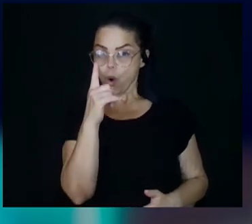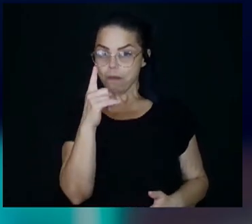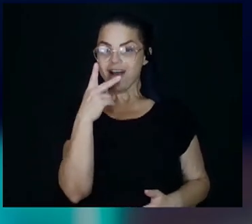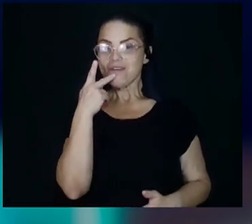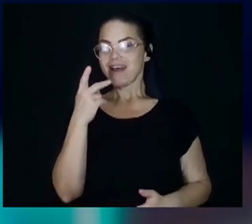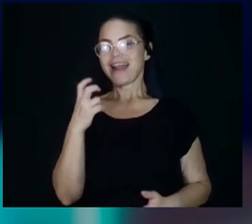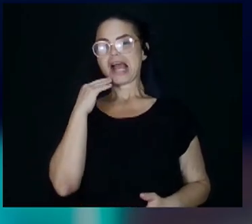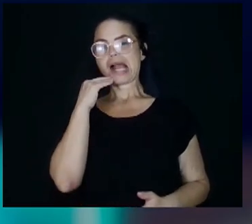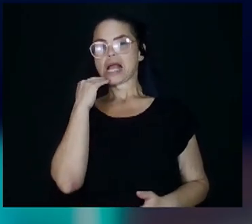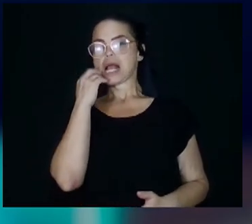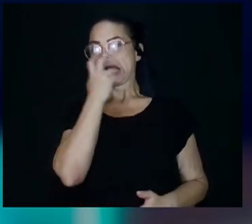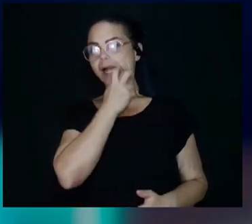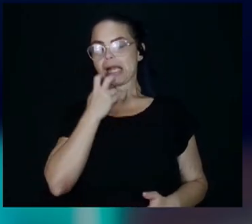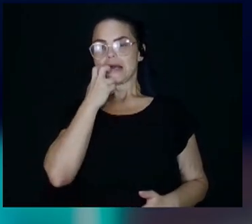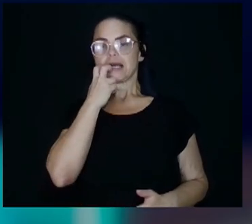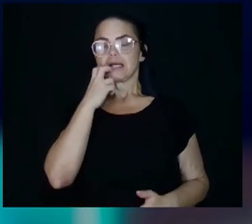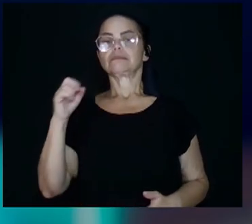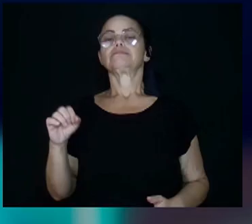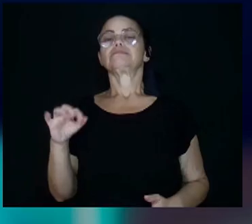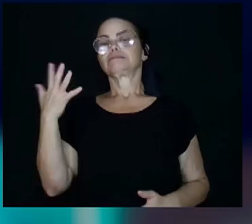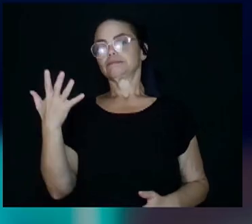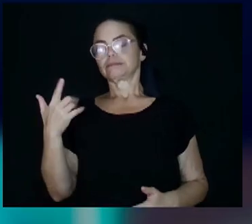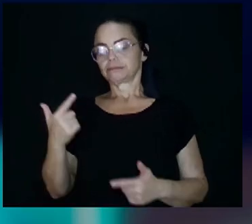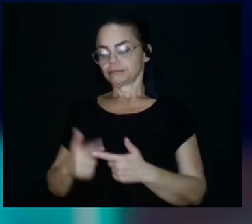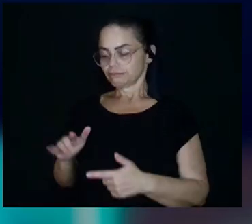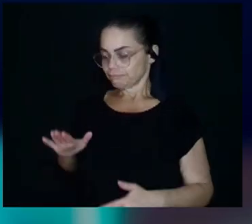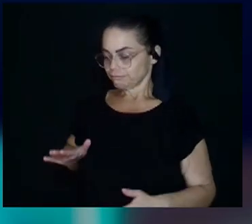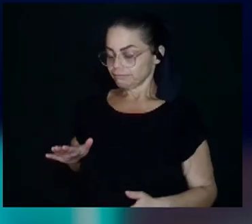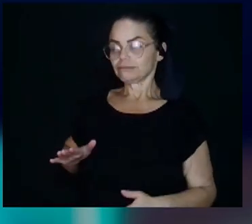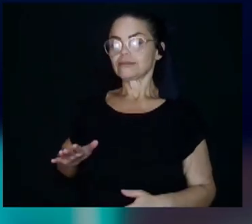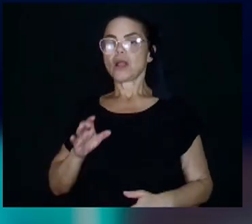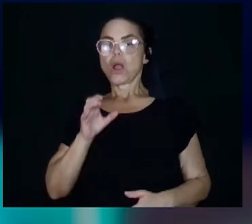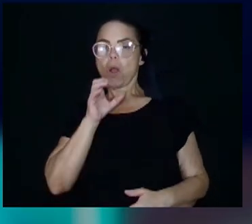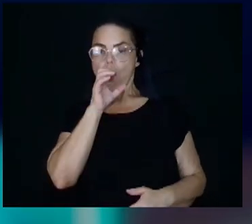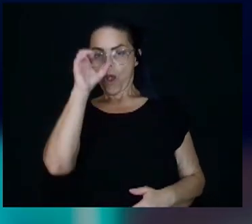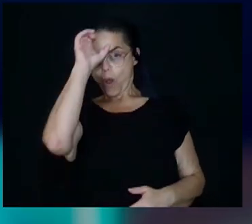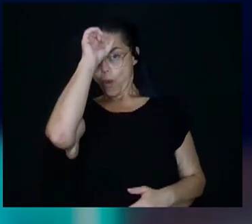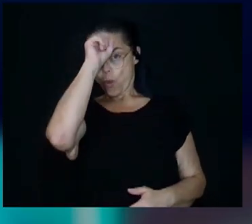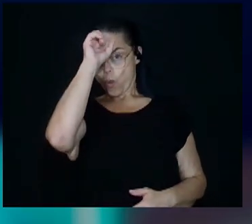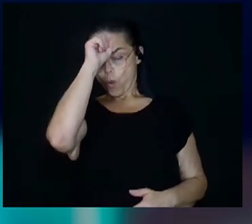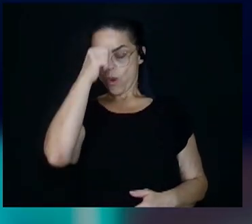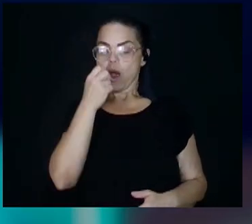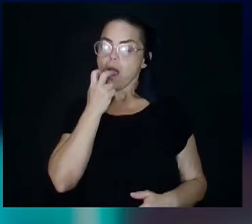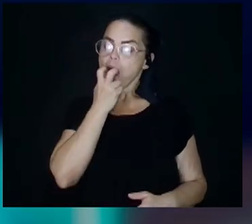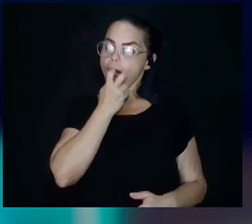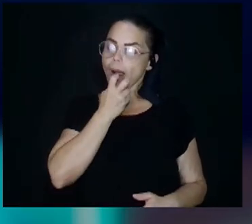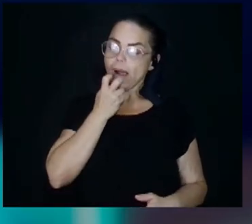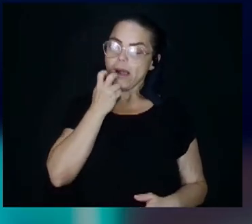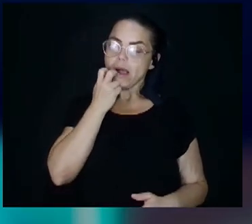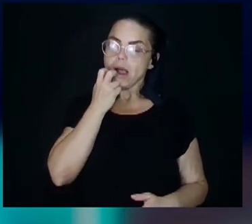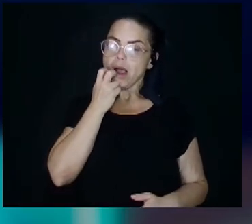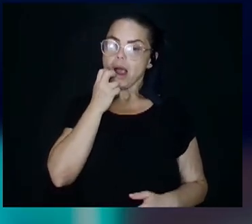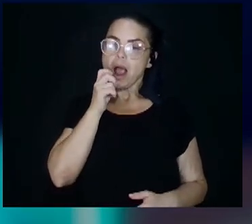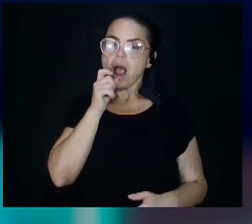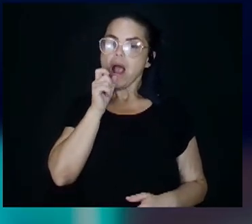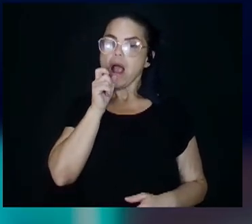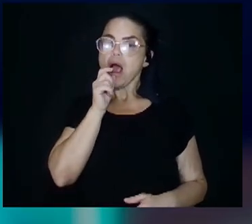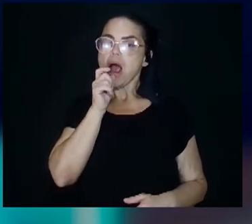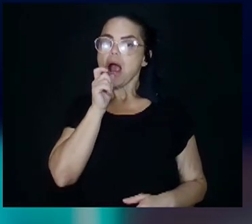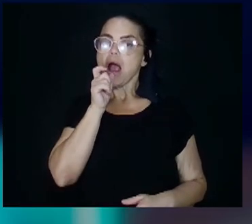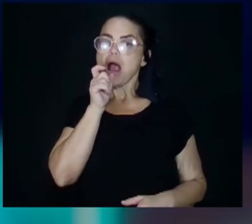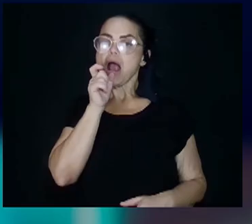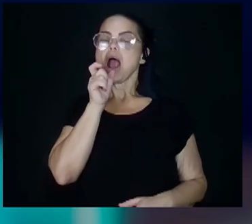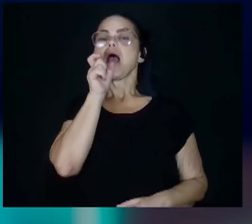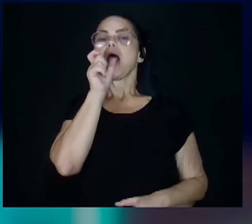acontece na criança porque ela está aprendendo a falar. A gente precisa entender que uma criança que repete sílabas, uma